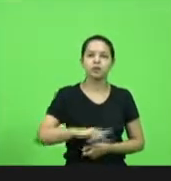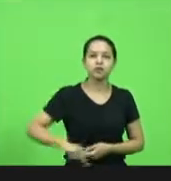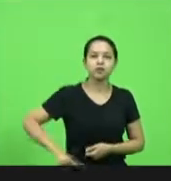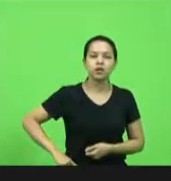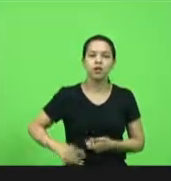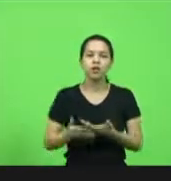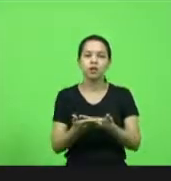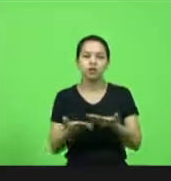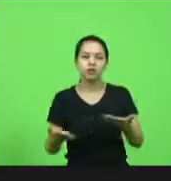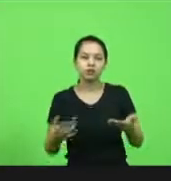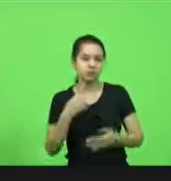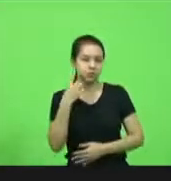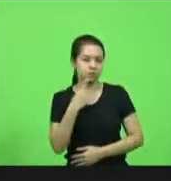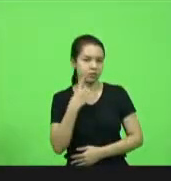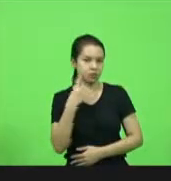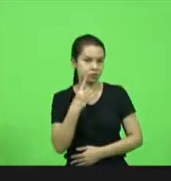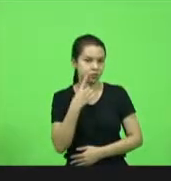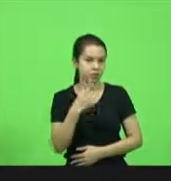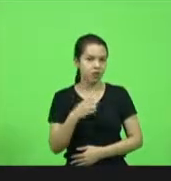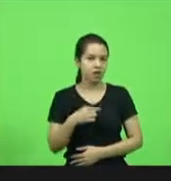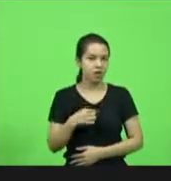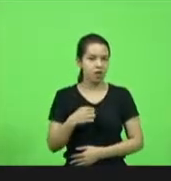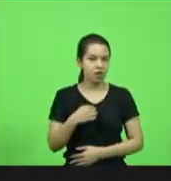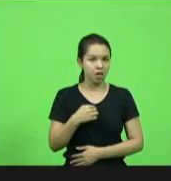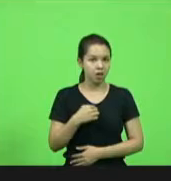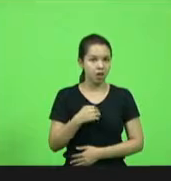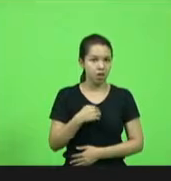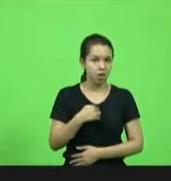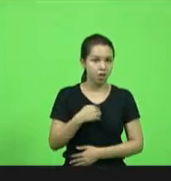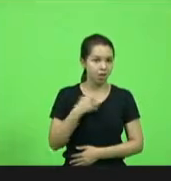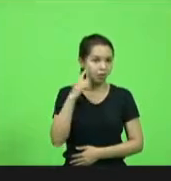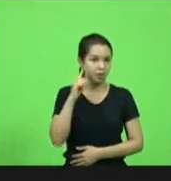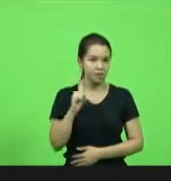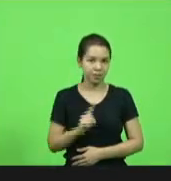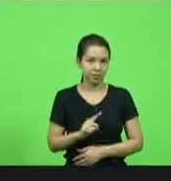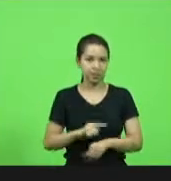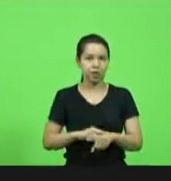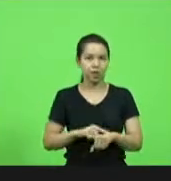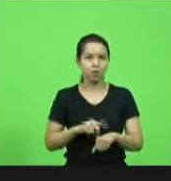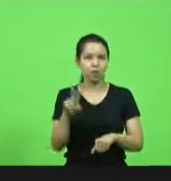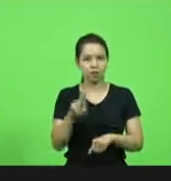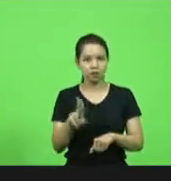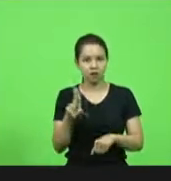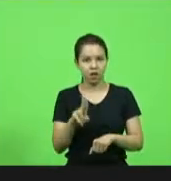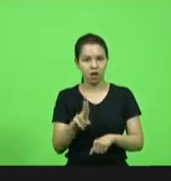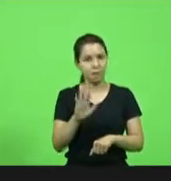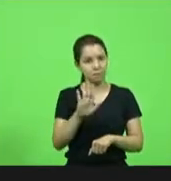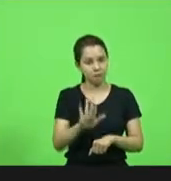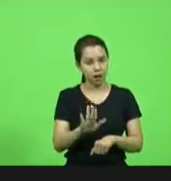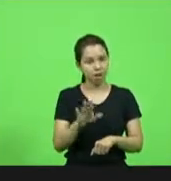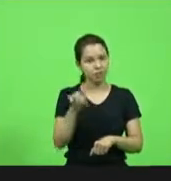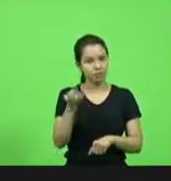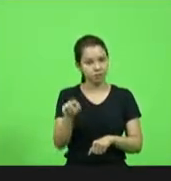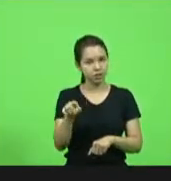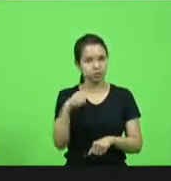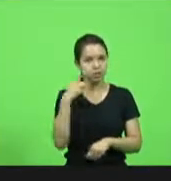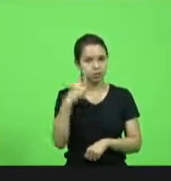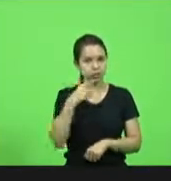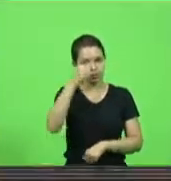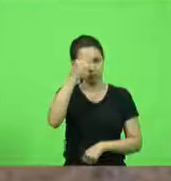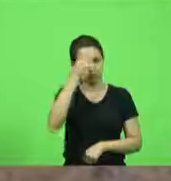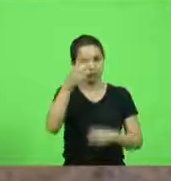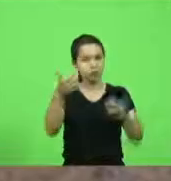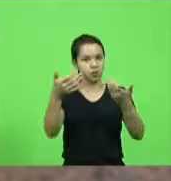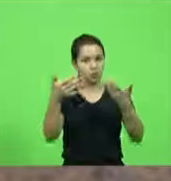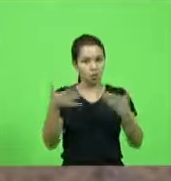colegas. Não estava previsto usar, mas já que o nosso colega deputado Maurício tocou nesse assunto da